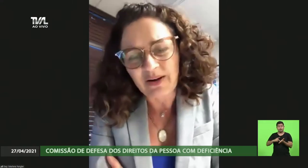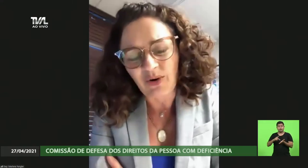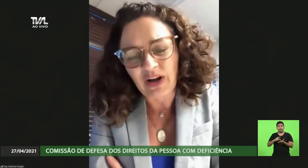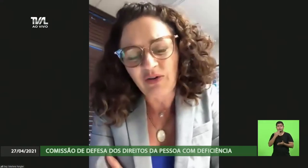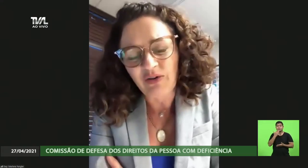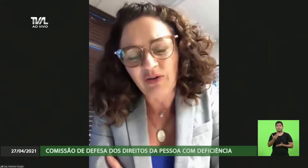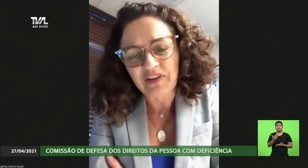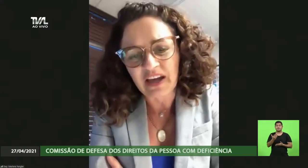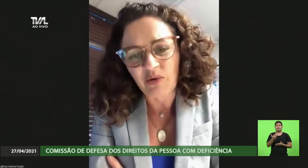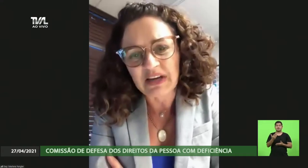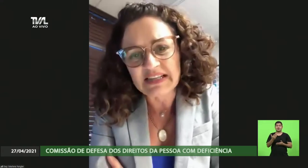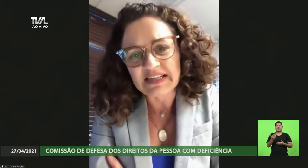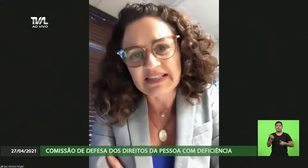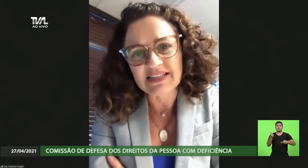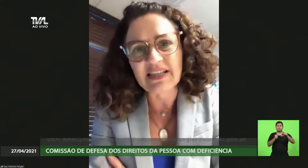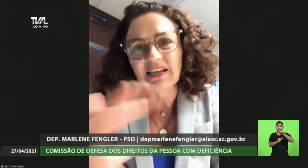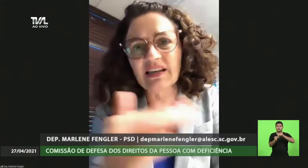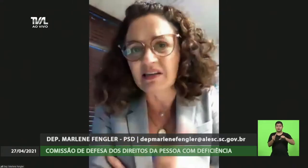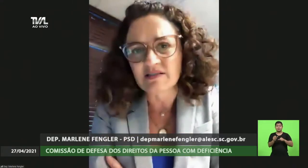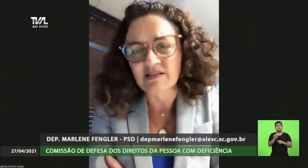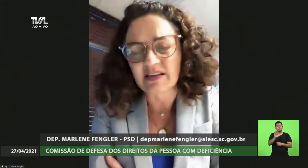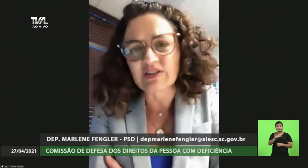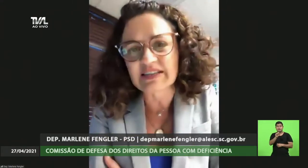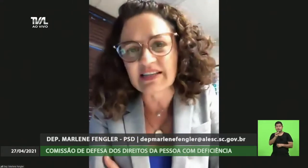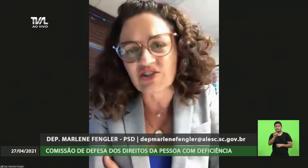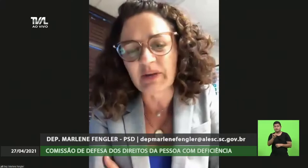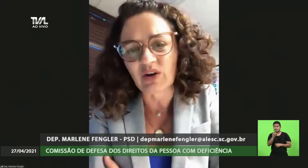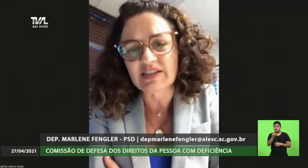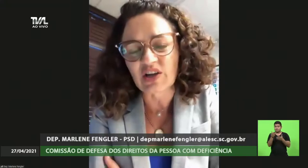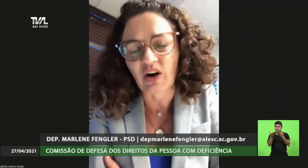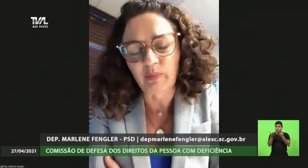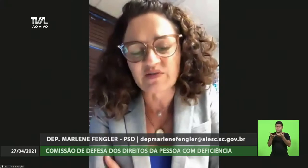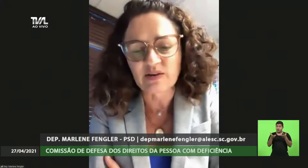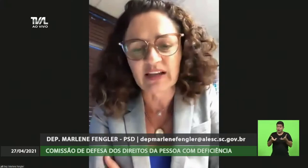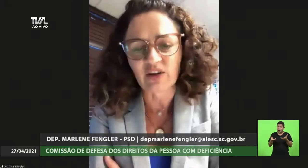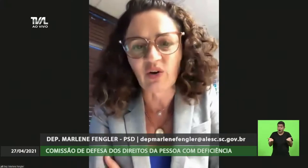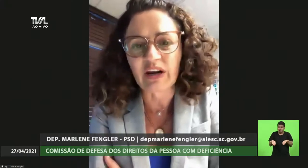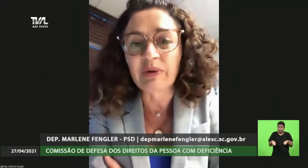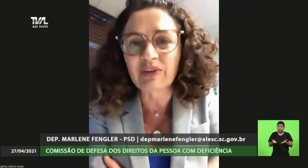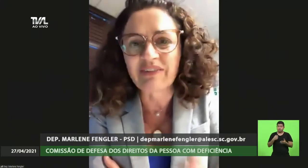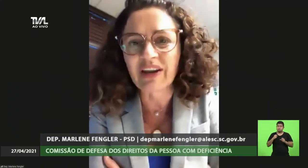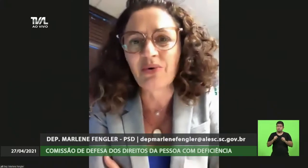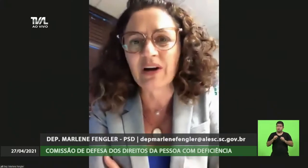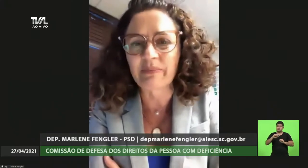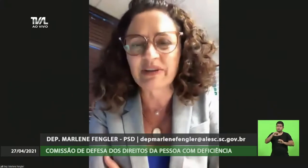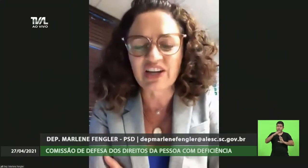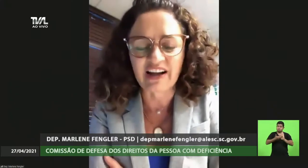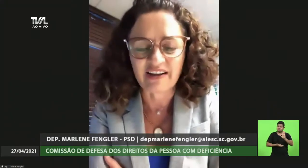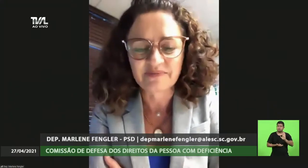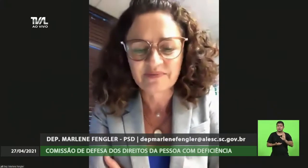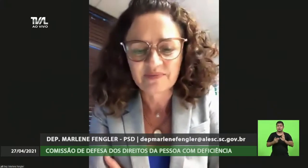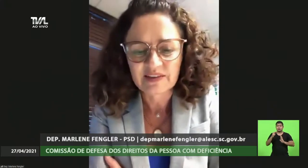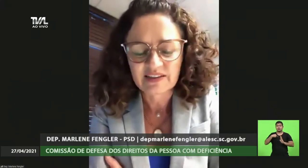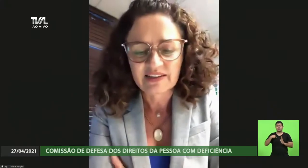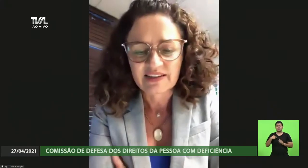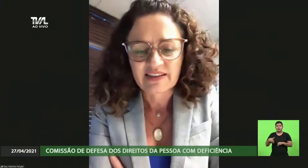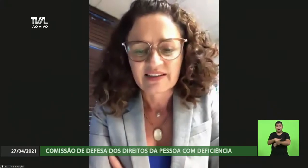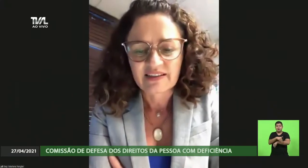para colocar o final, mas se Vossa Excelência achar melhor que seja agora, eu posso fazer o relatório agora, porque eu estava na rua e acabei de